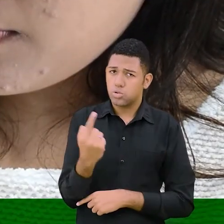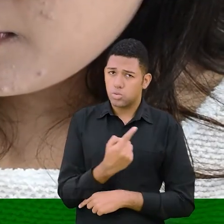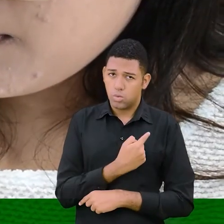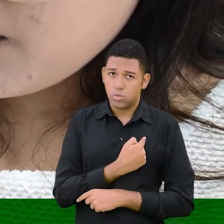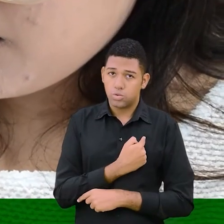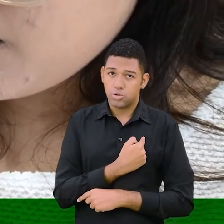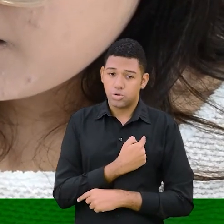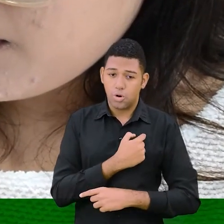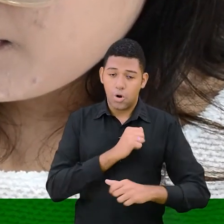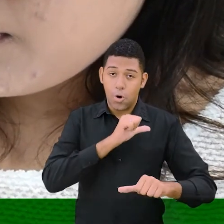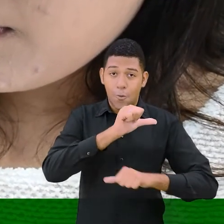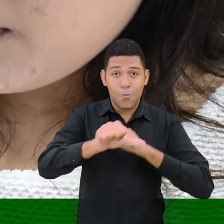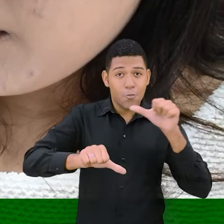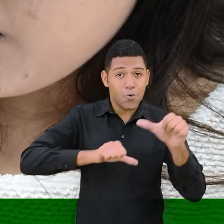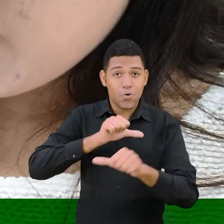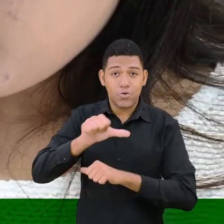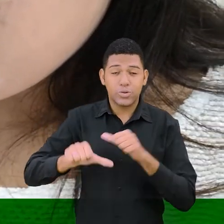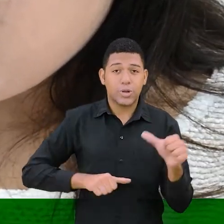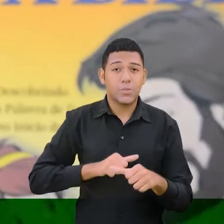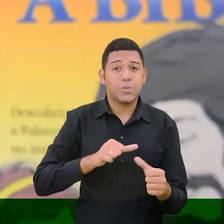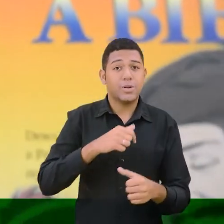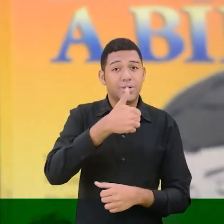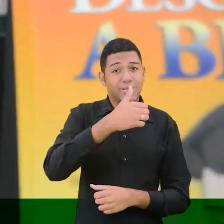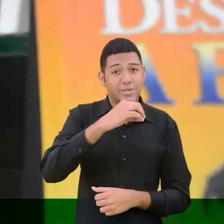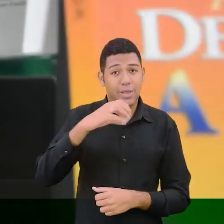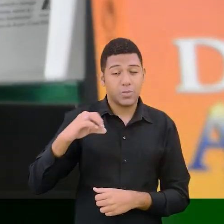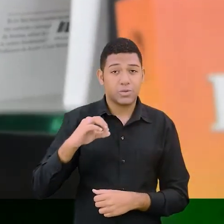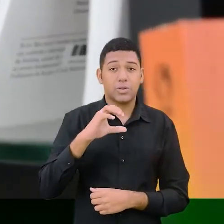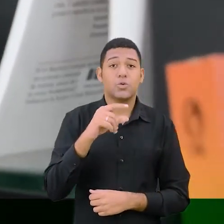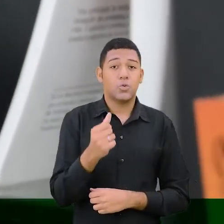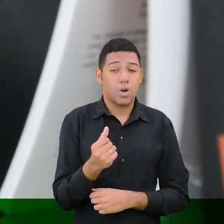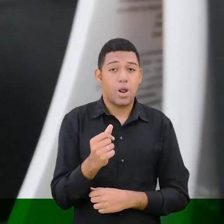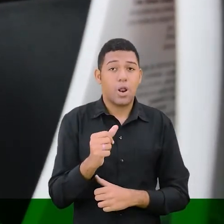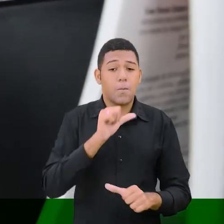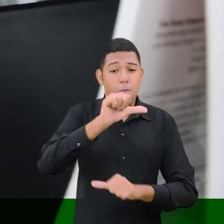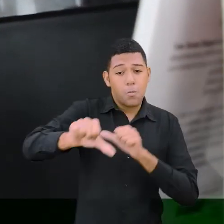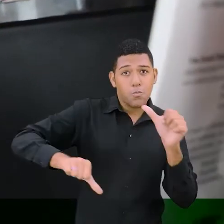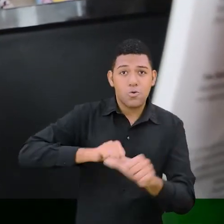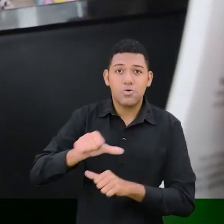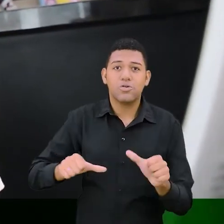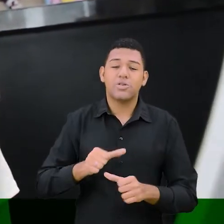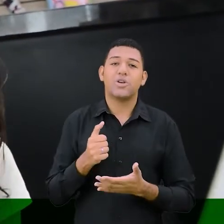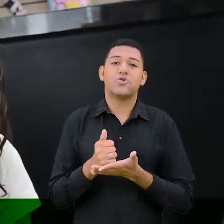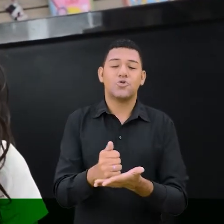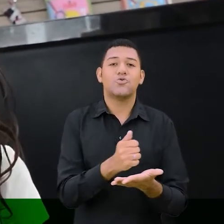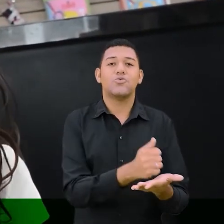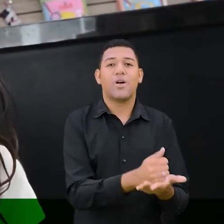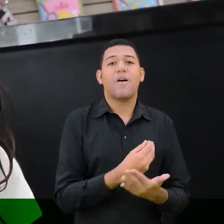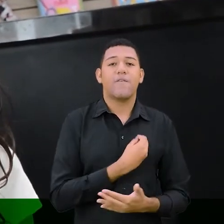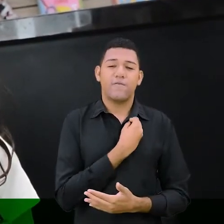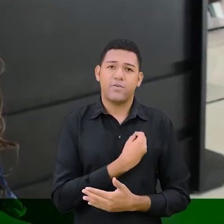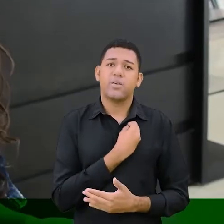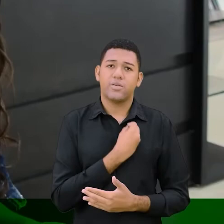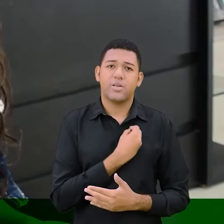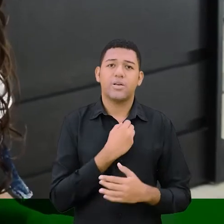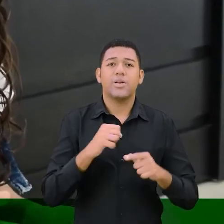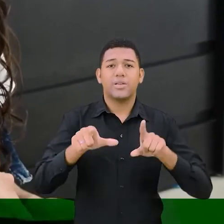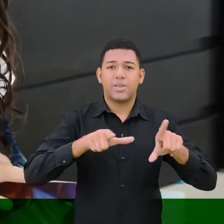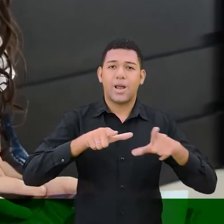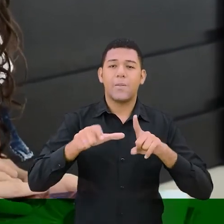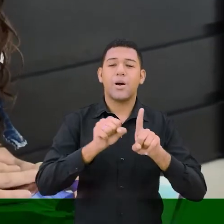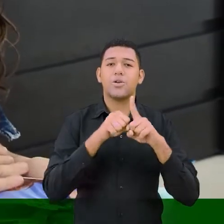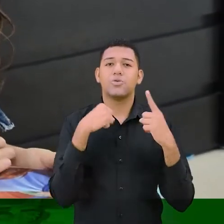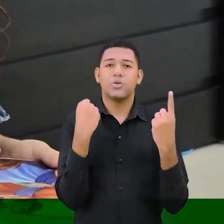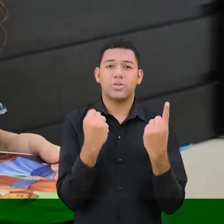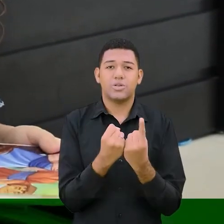é mas nós transformamos sem por cento do nosso lucro em mudança de vidas através da ação social e evangelismo